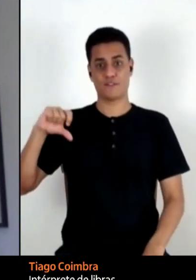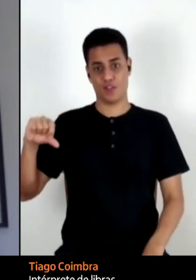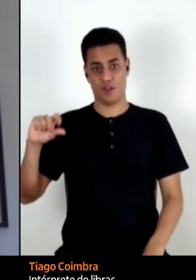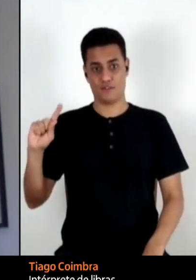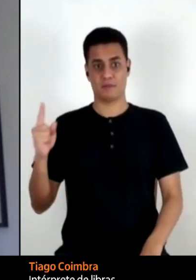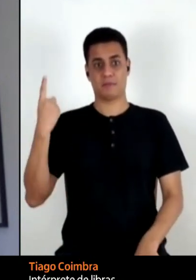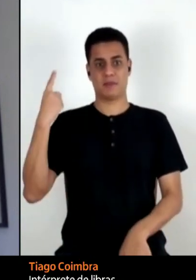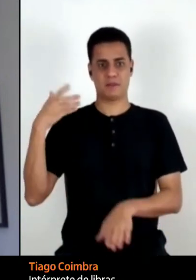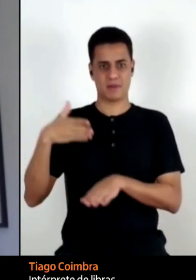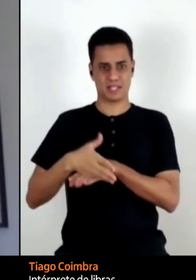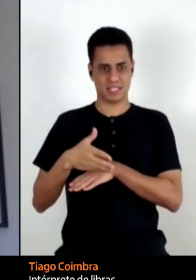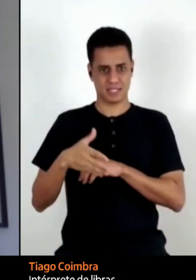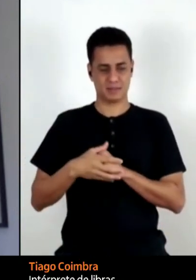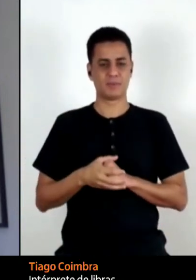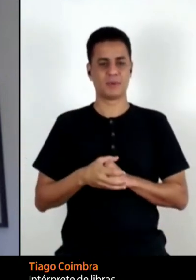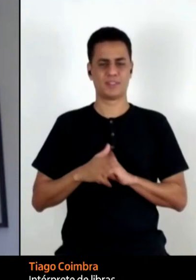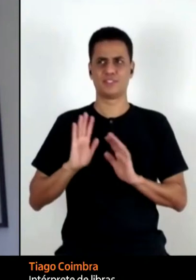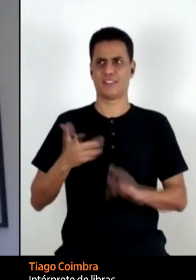21 anos,